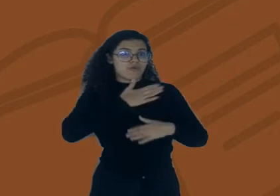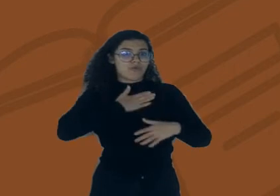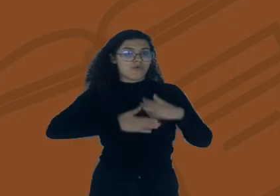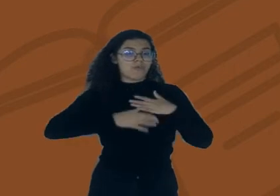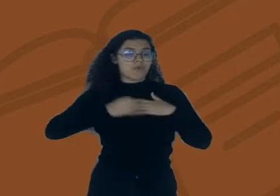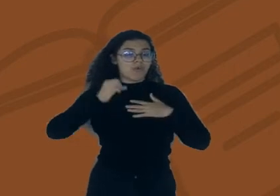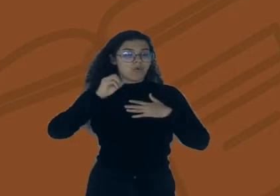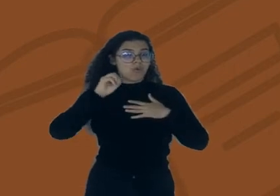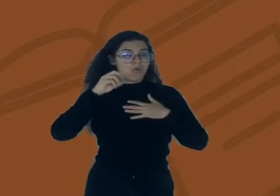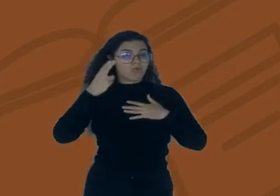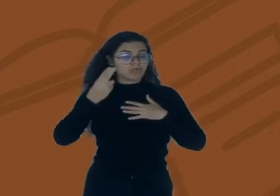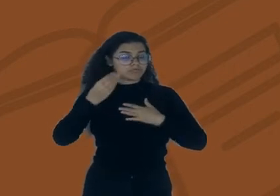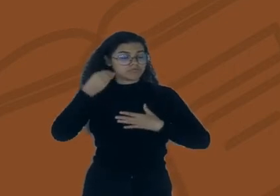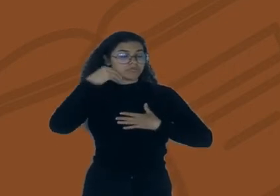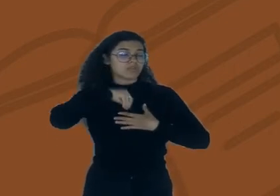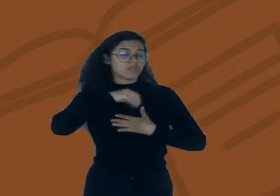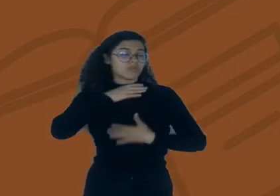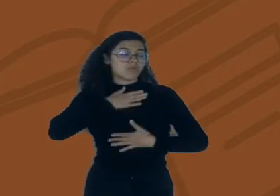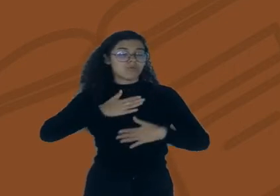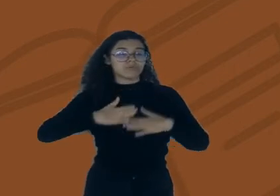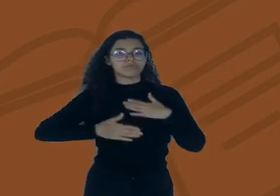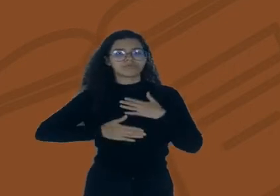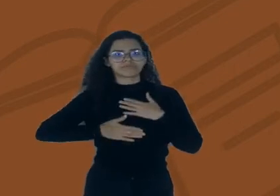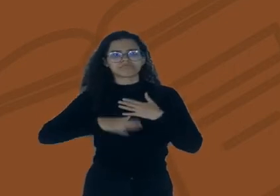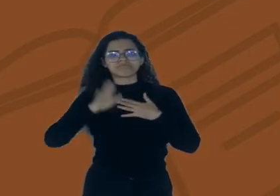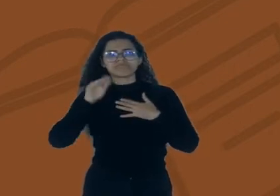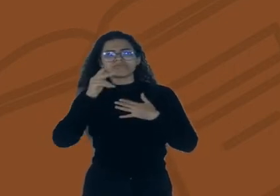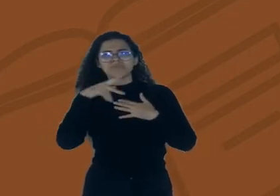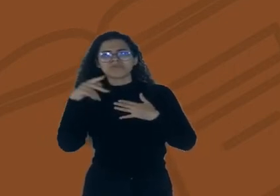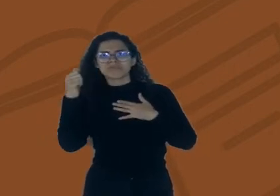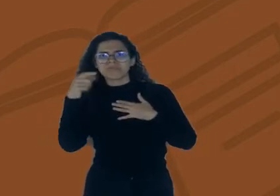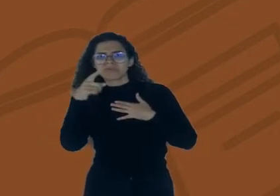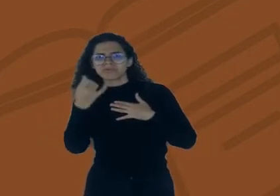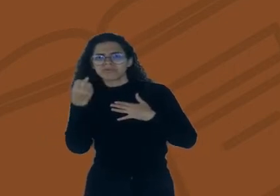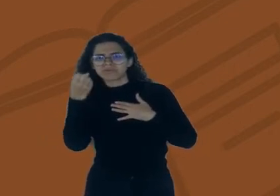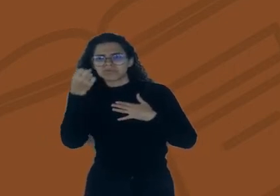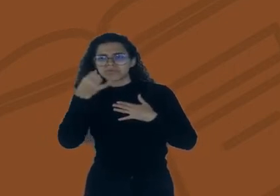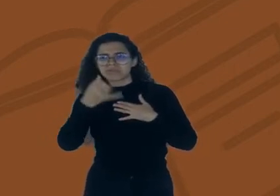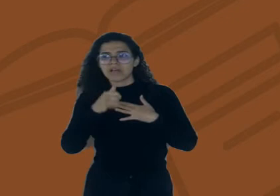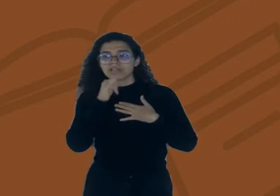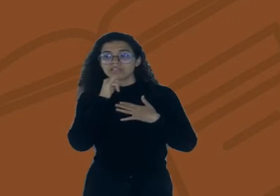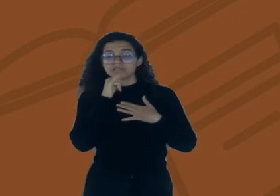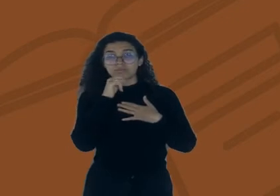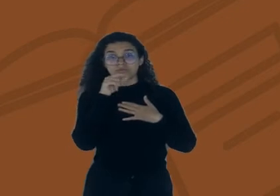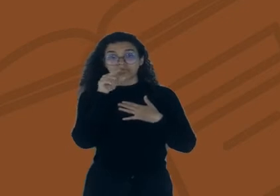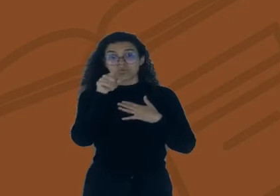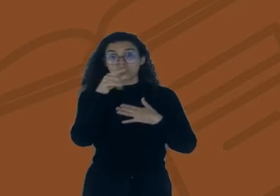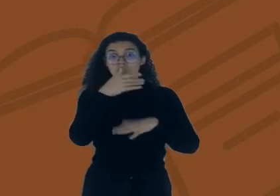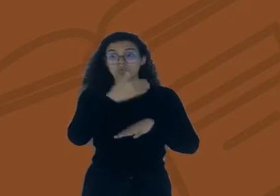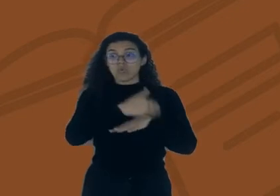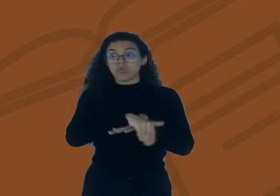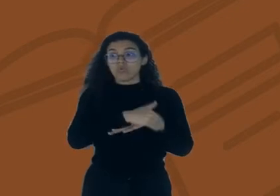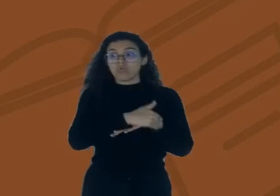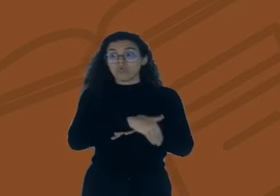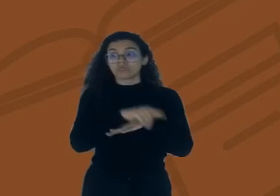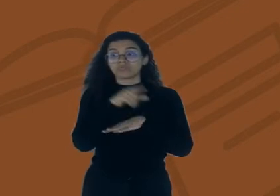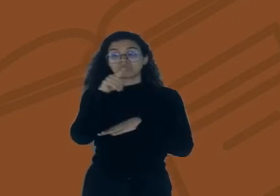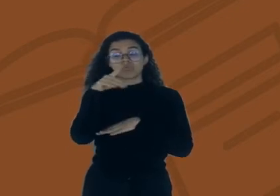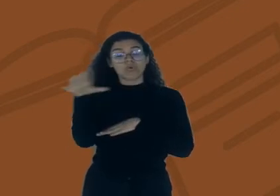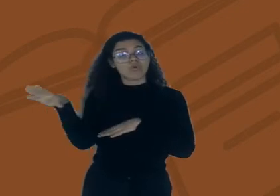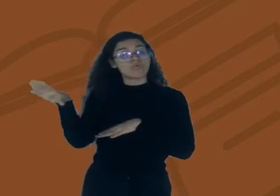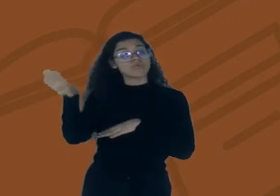do corpo. Professor, tenta traduzir, professor, para nós. Você está na rua, você